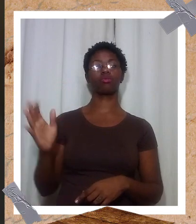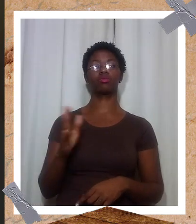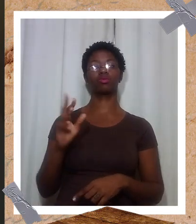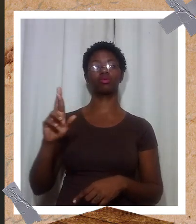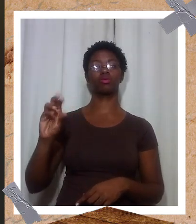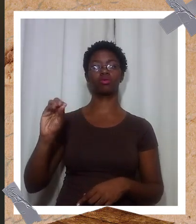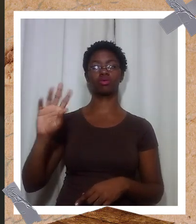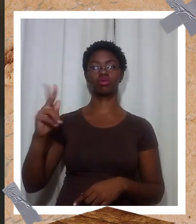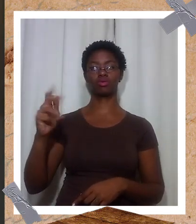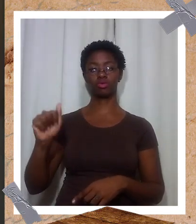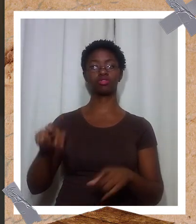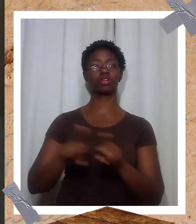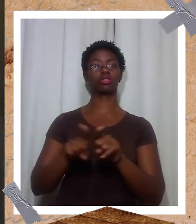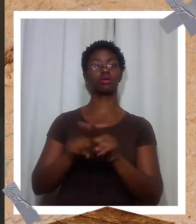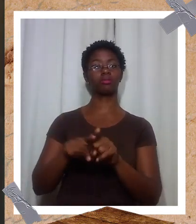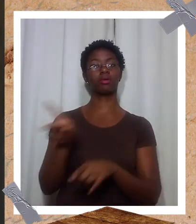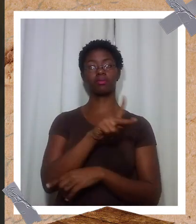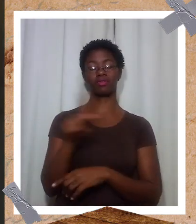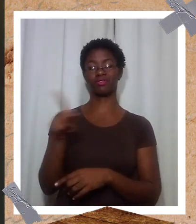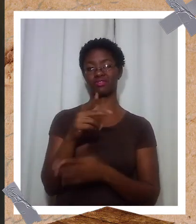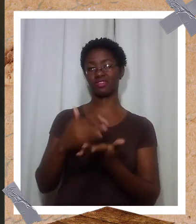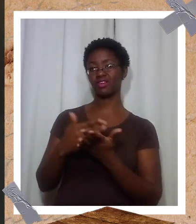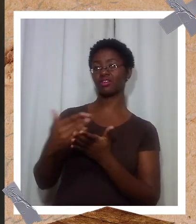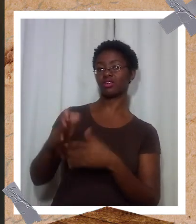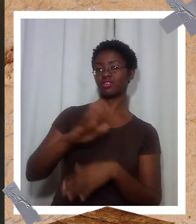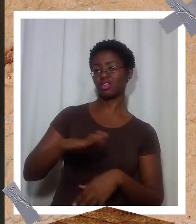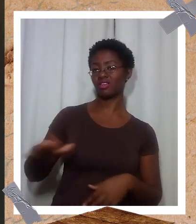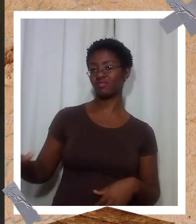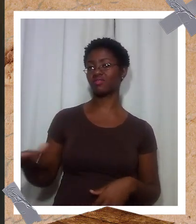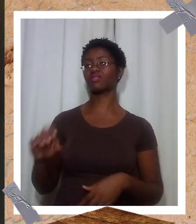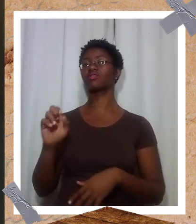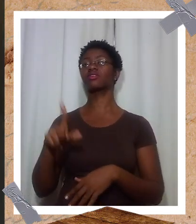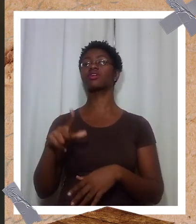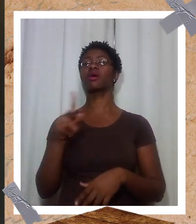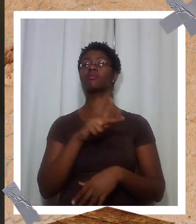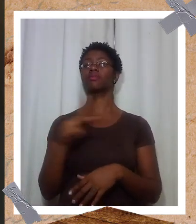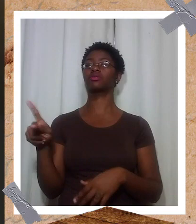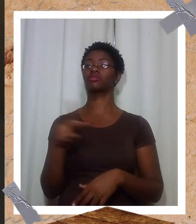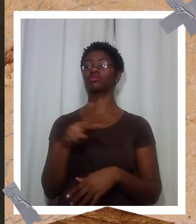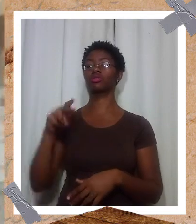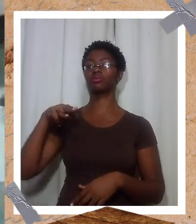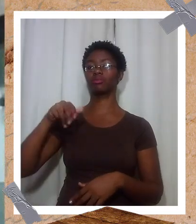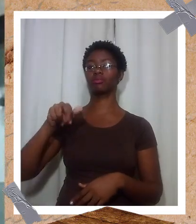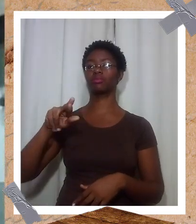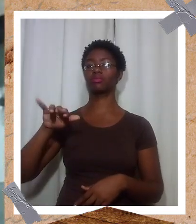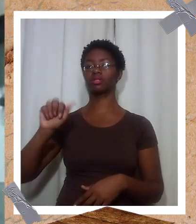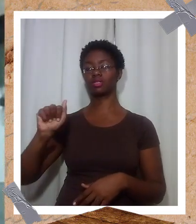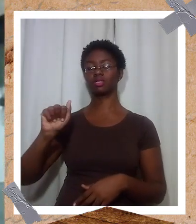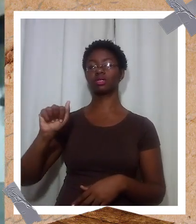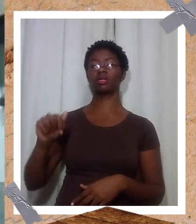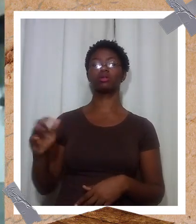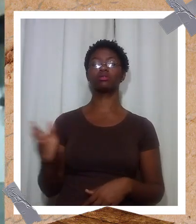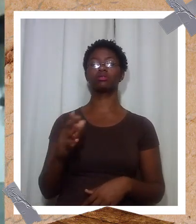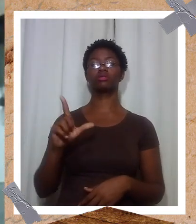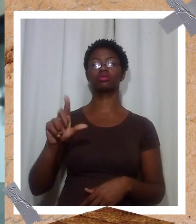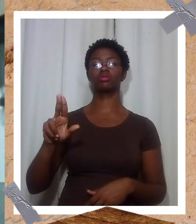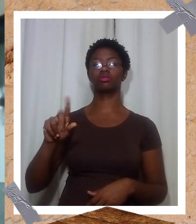uma professora no início da minha infância, que foi a professora Maria Luzia, que